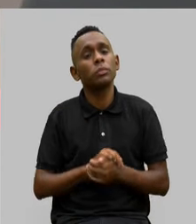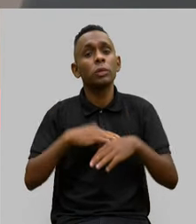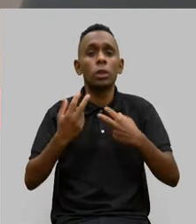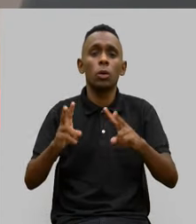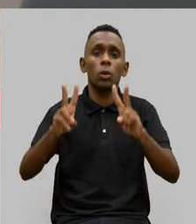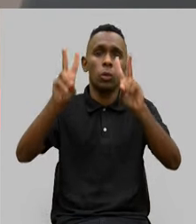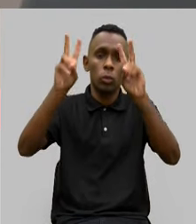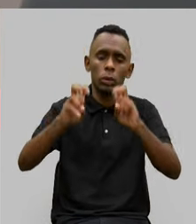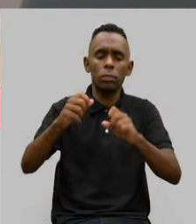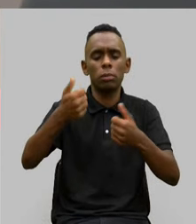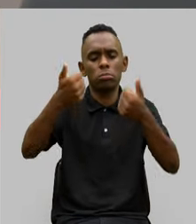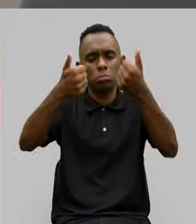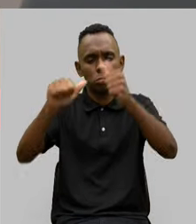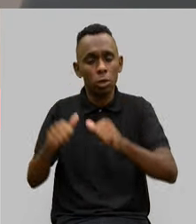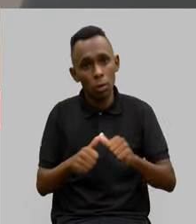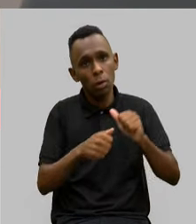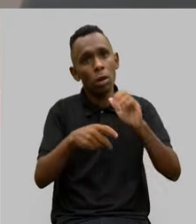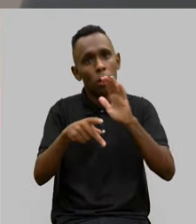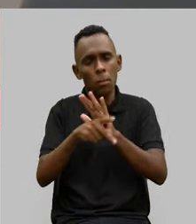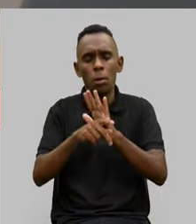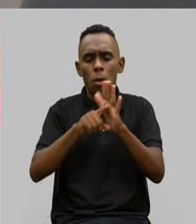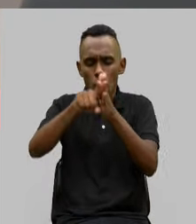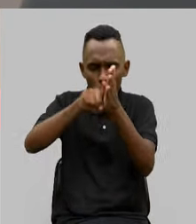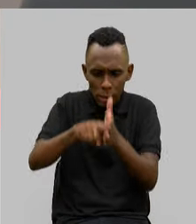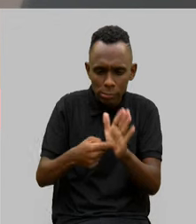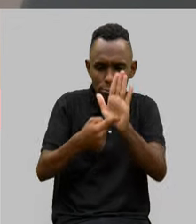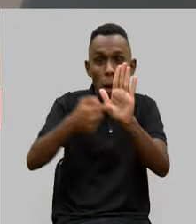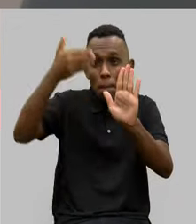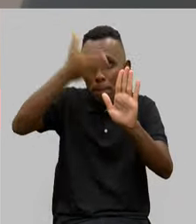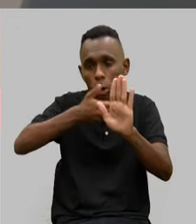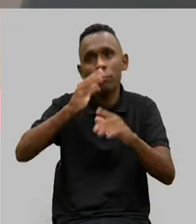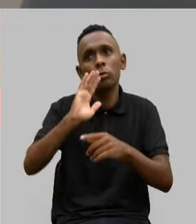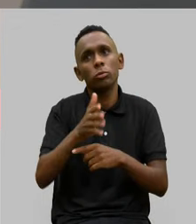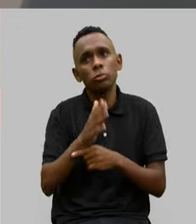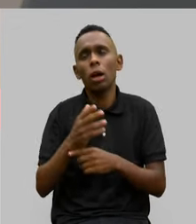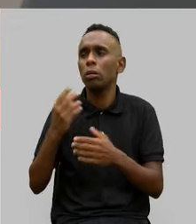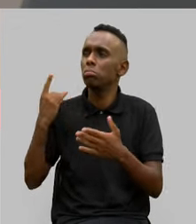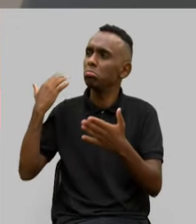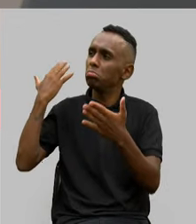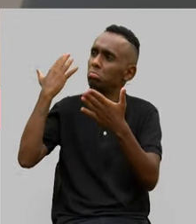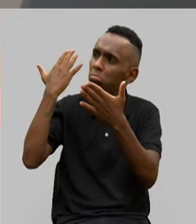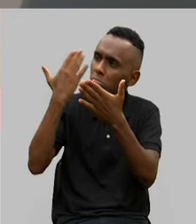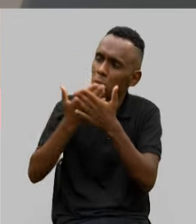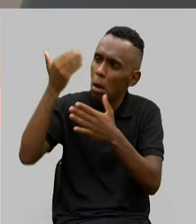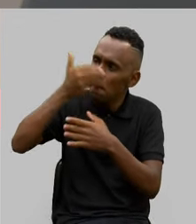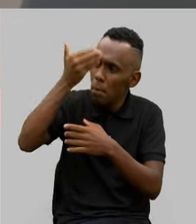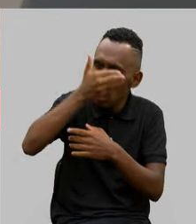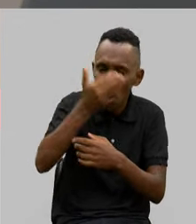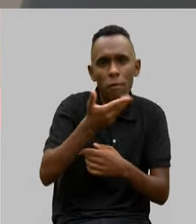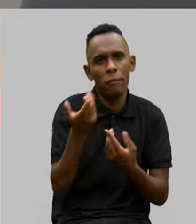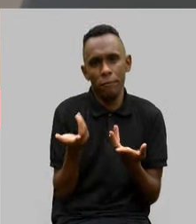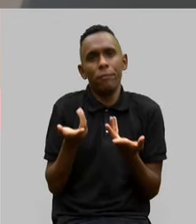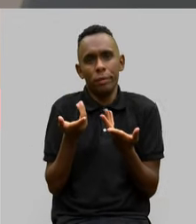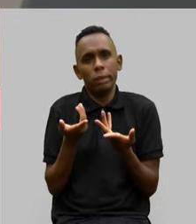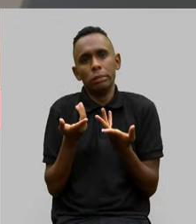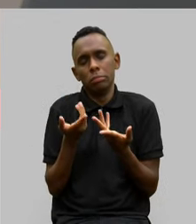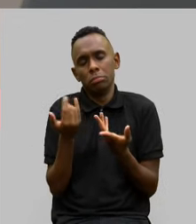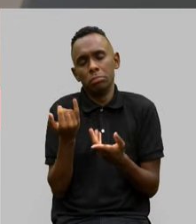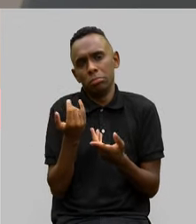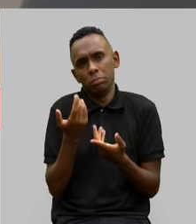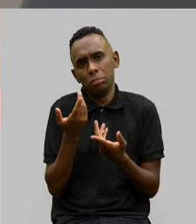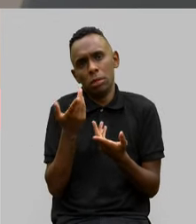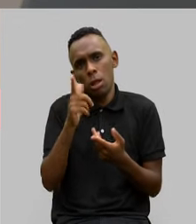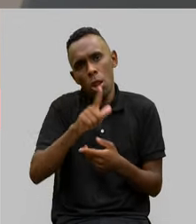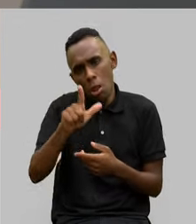da cannabis a ciência já demonstrou já vem demonstrando a tempos eu acho que eh seria enfadonho falar nesse momento